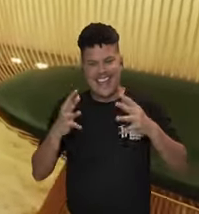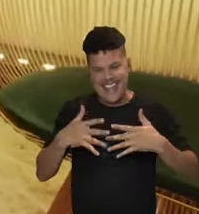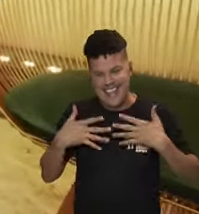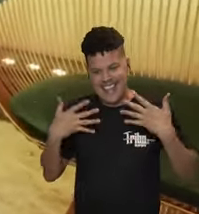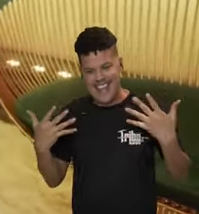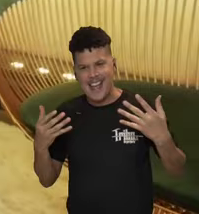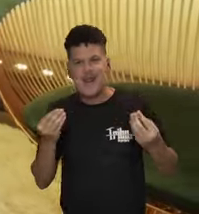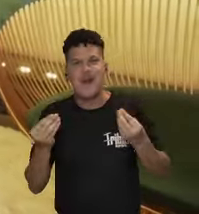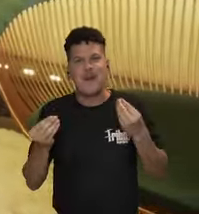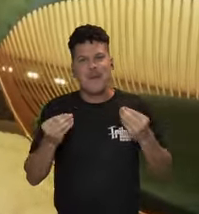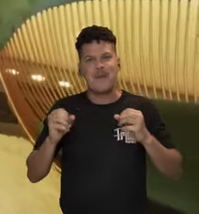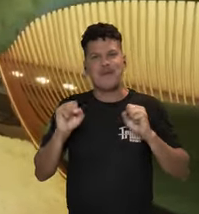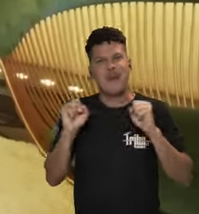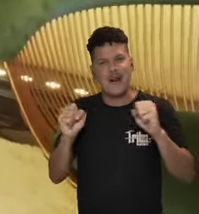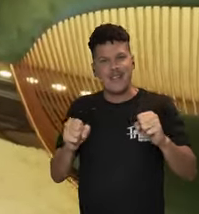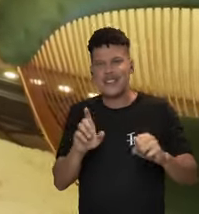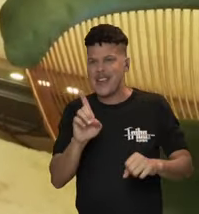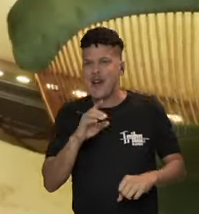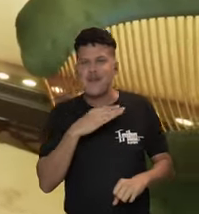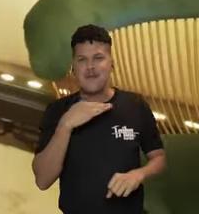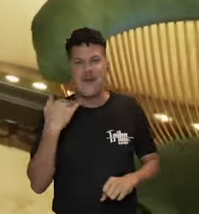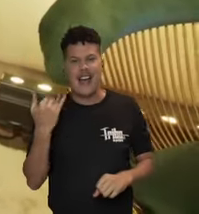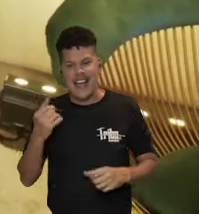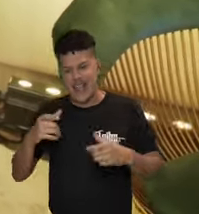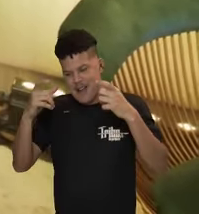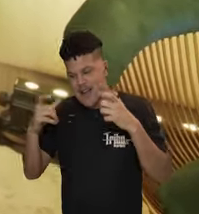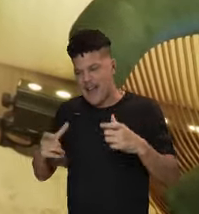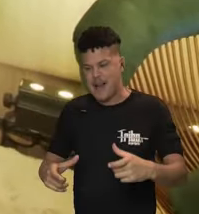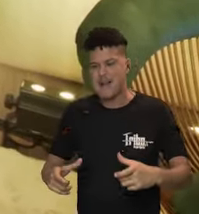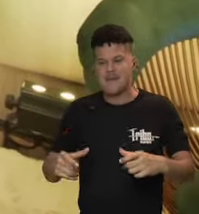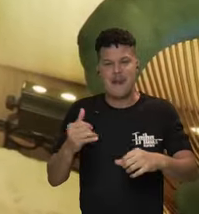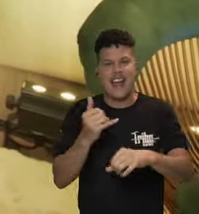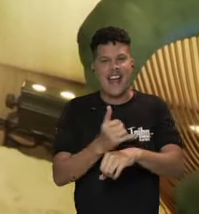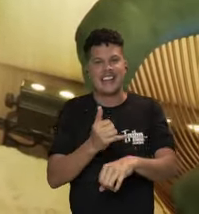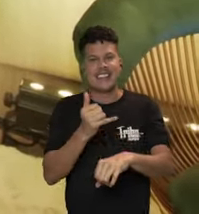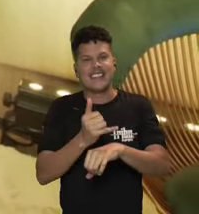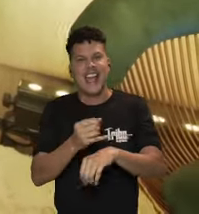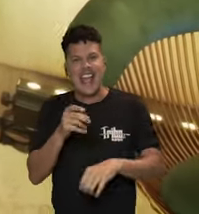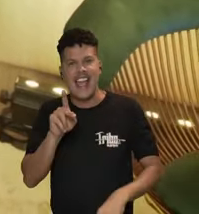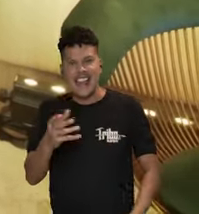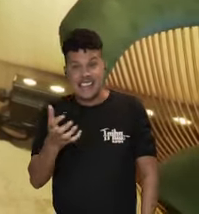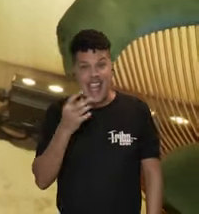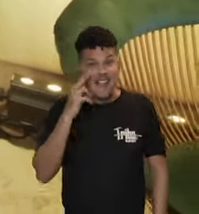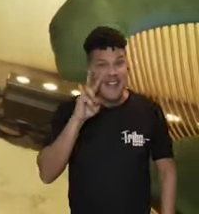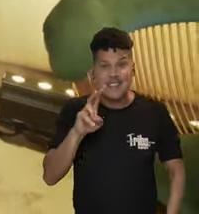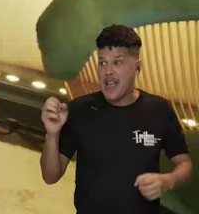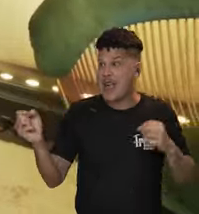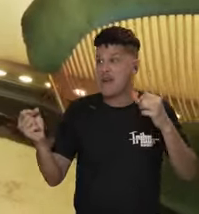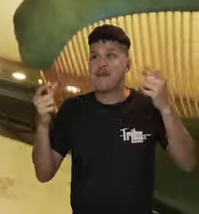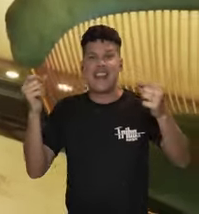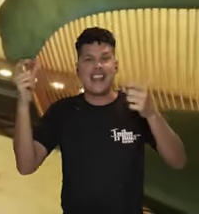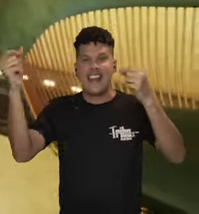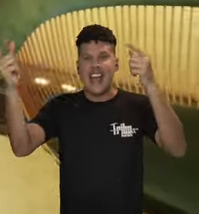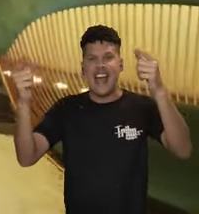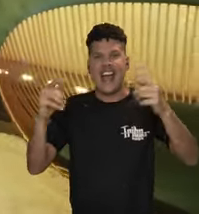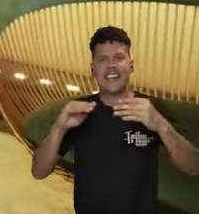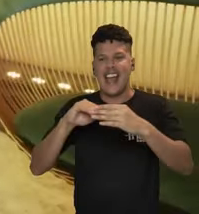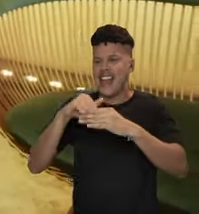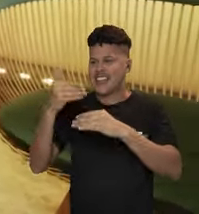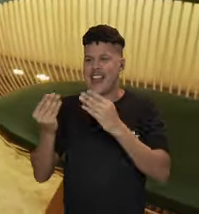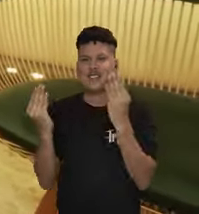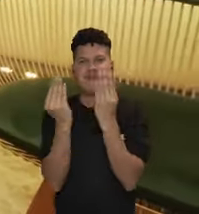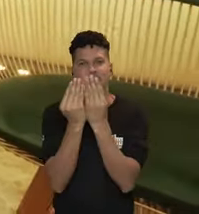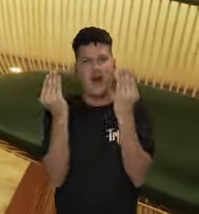não morreu na praça? E agora vale mais que ouro quem nasceu de graça. Eles querem te ver brilhando, mas atrás da porta. Tranca fiada